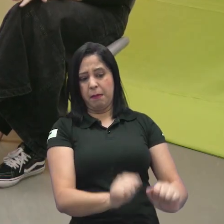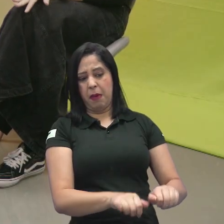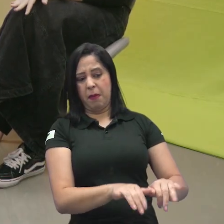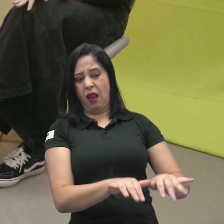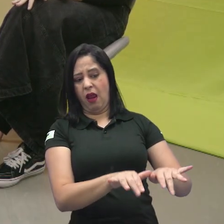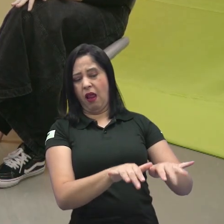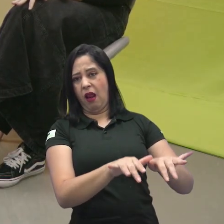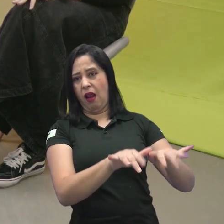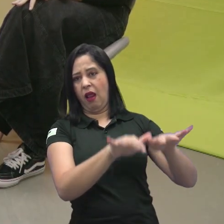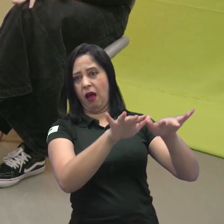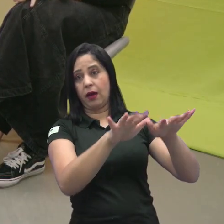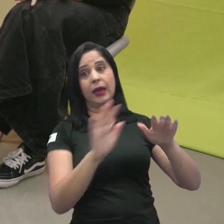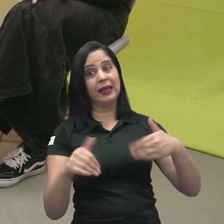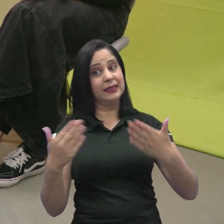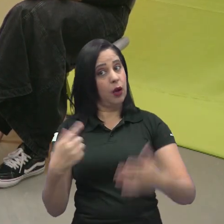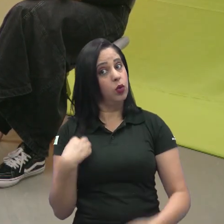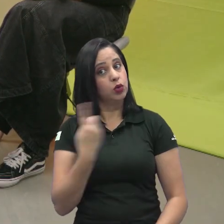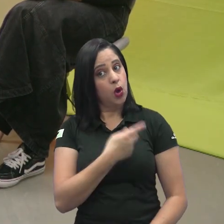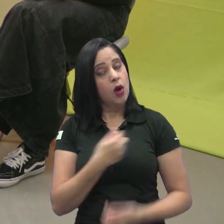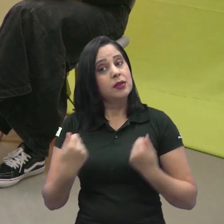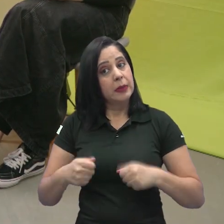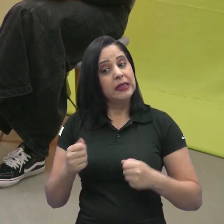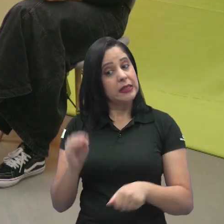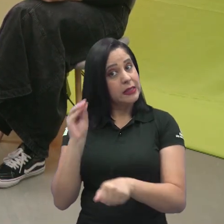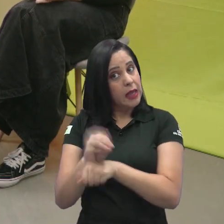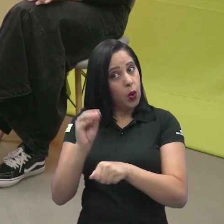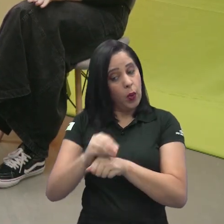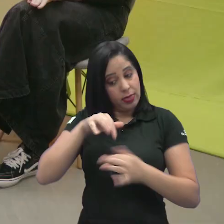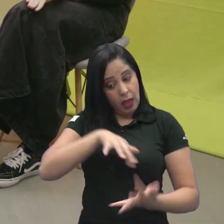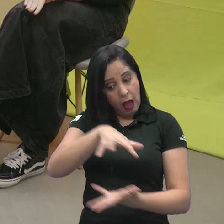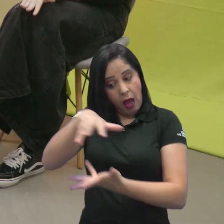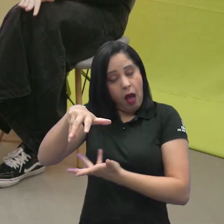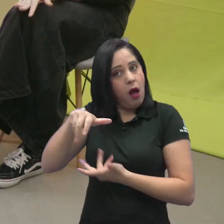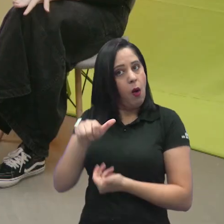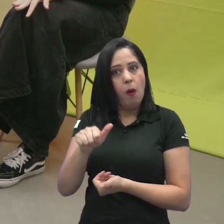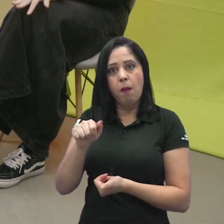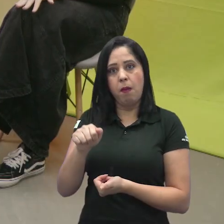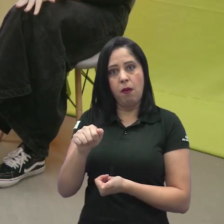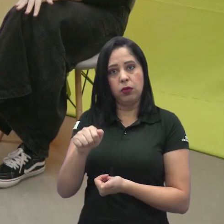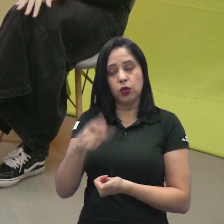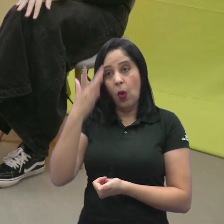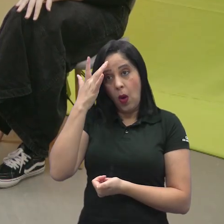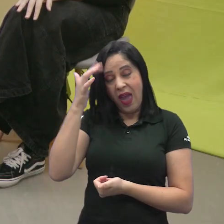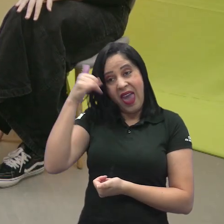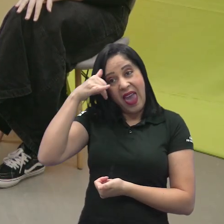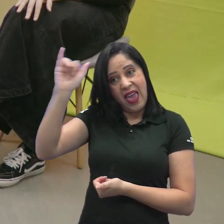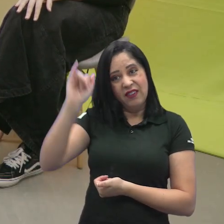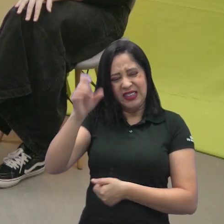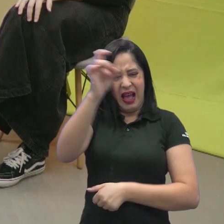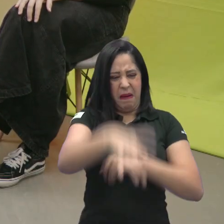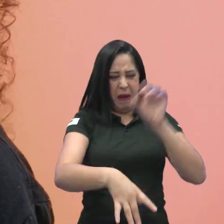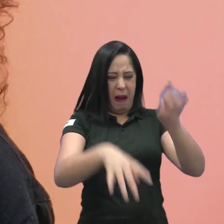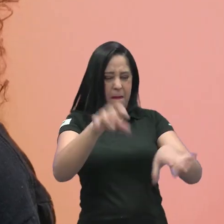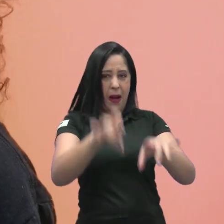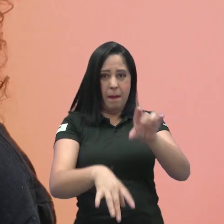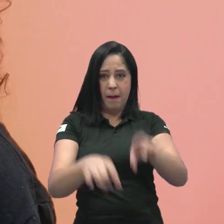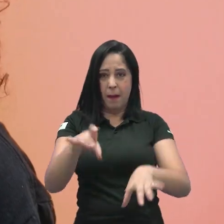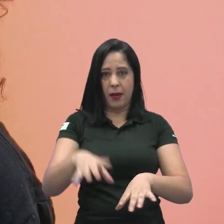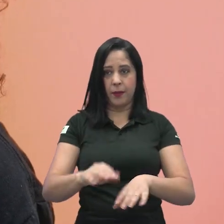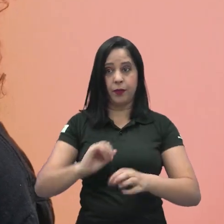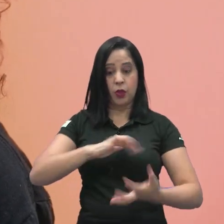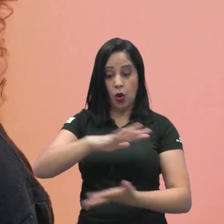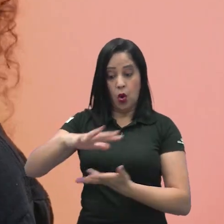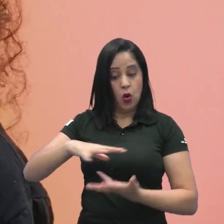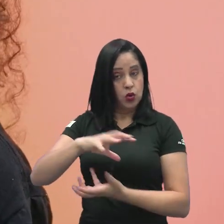responsabilidade social com o planeta também é evitar de produzir todo esse lixo. Outra coisa, sustentabilidade não é uma